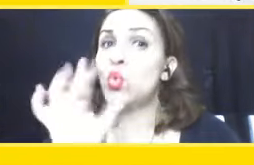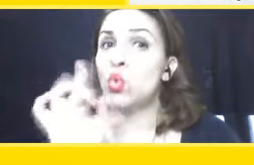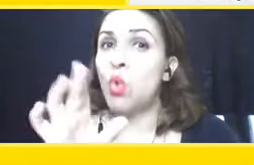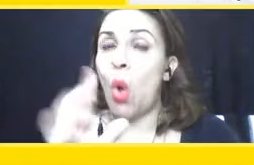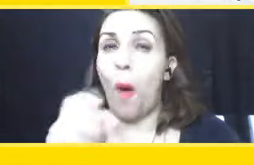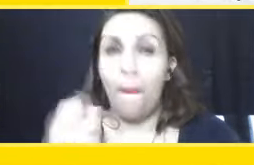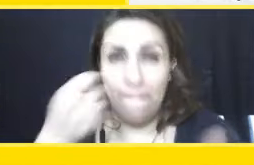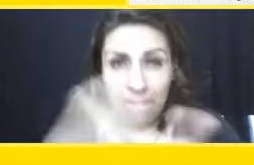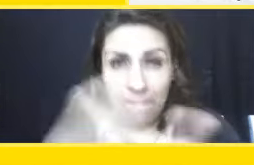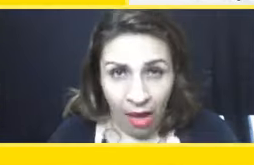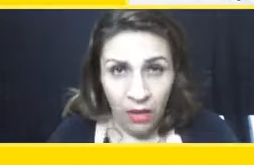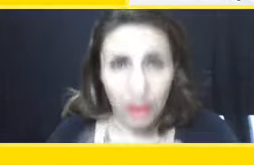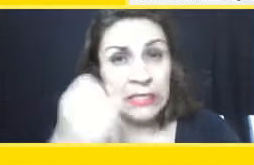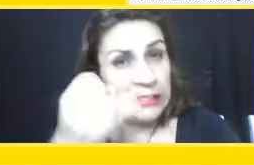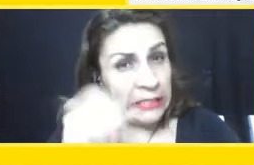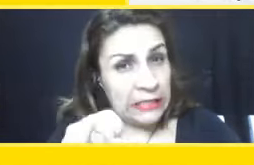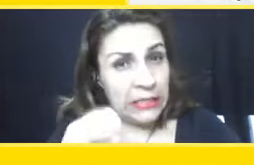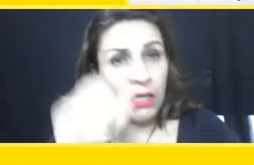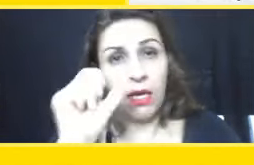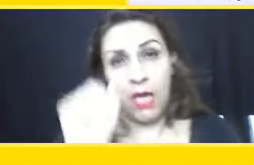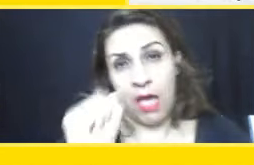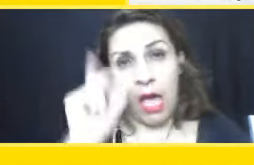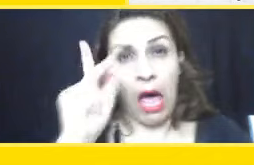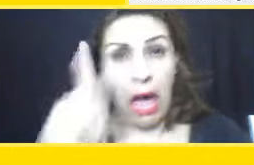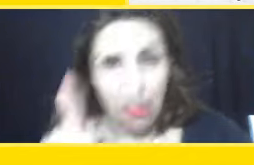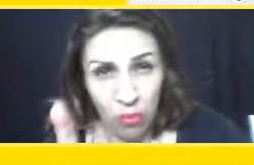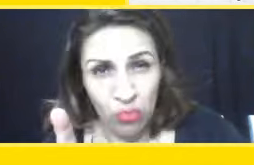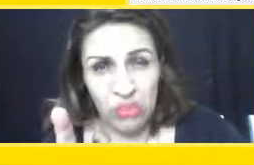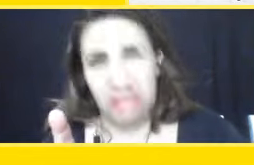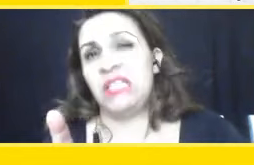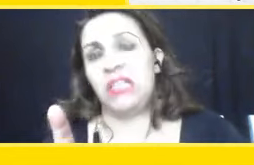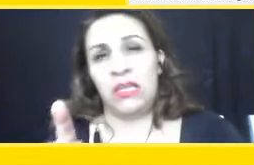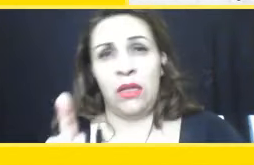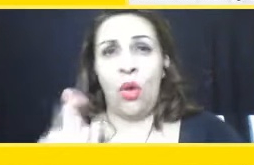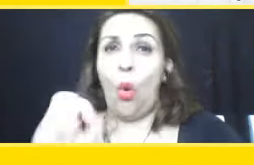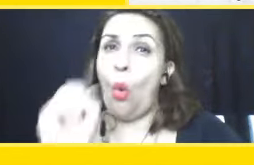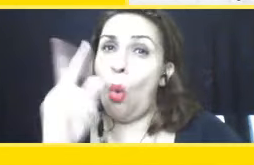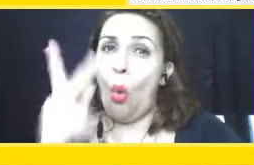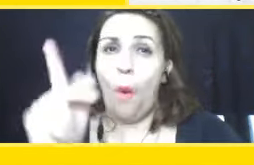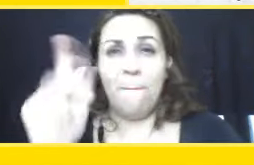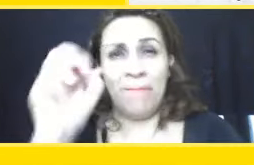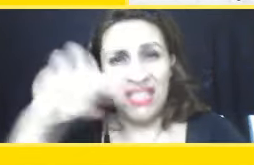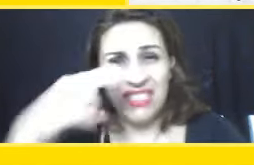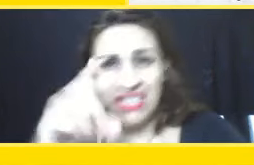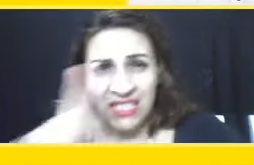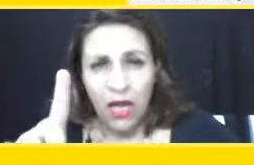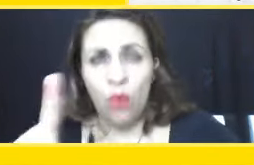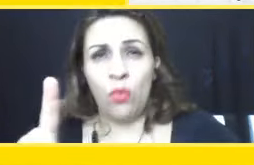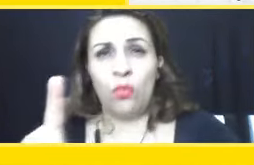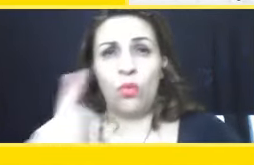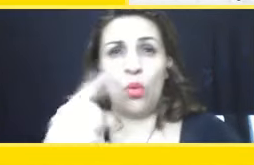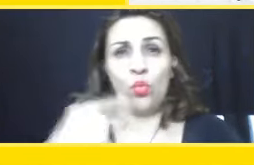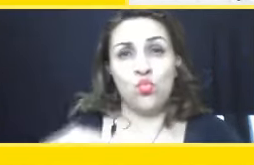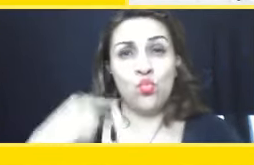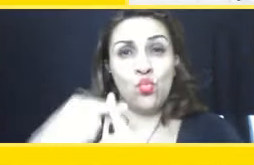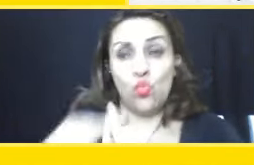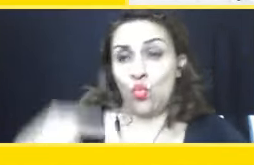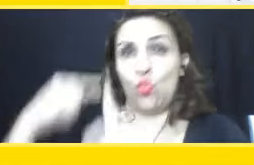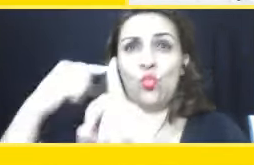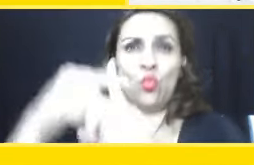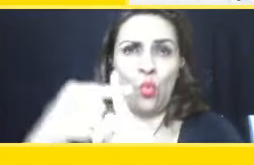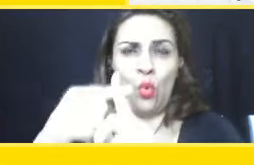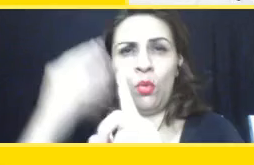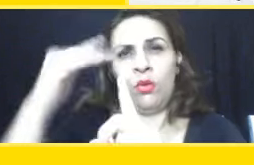contribuir se a aposentadoria dele, certo? Ou a pensão dele, for o dobro do teto